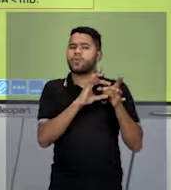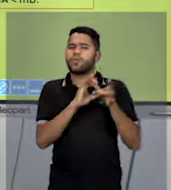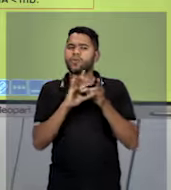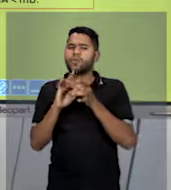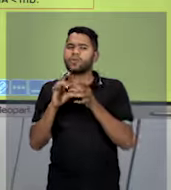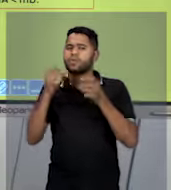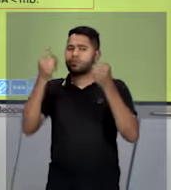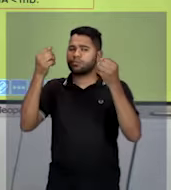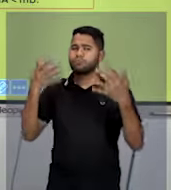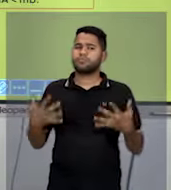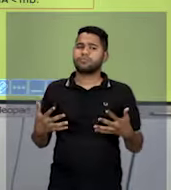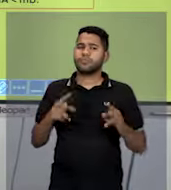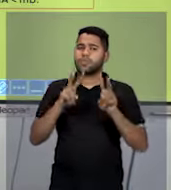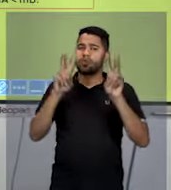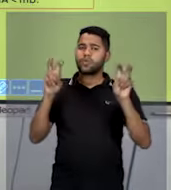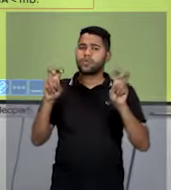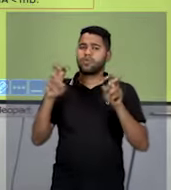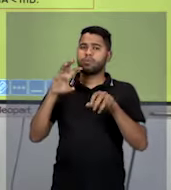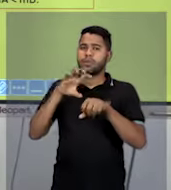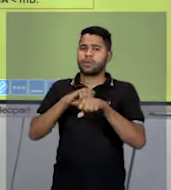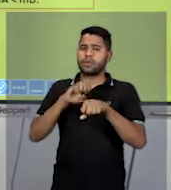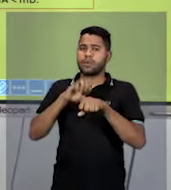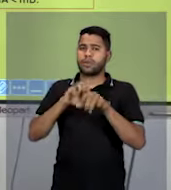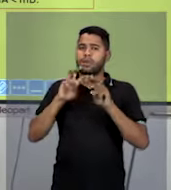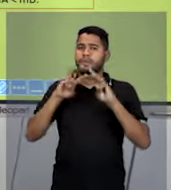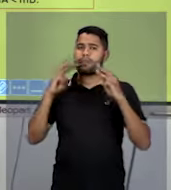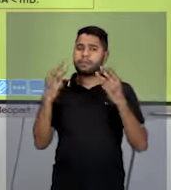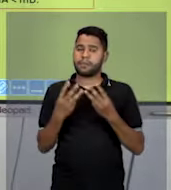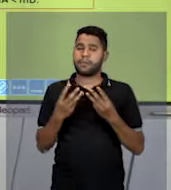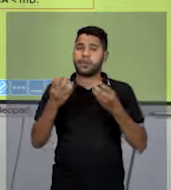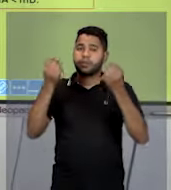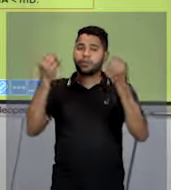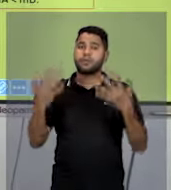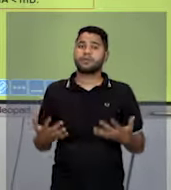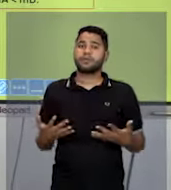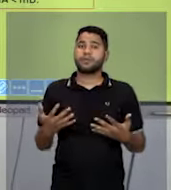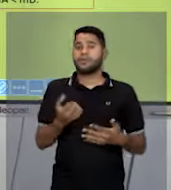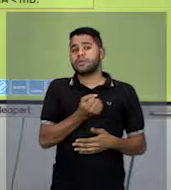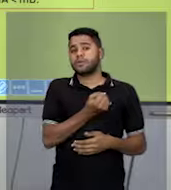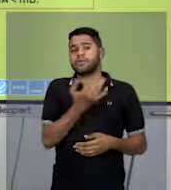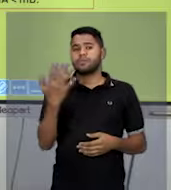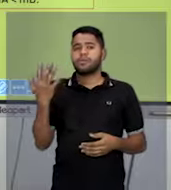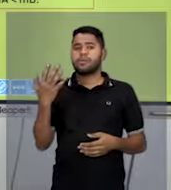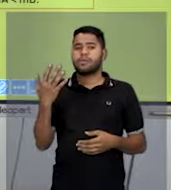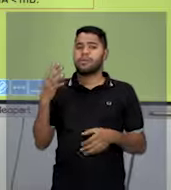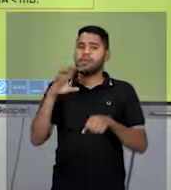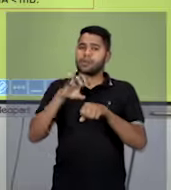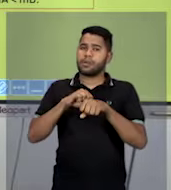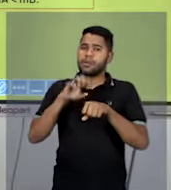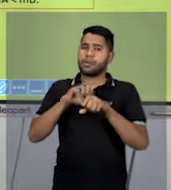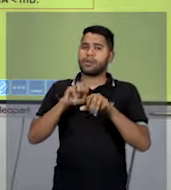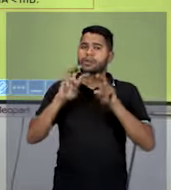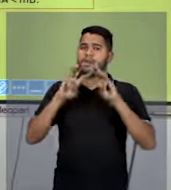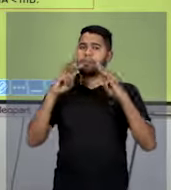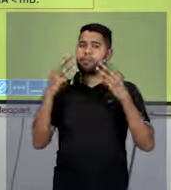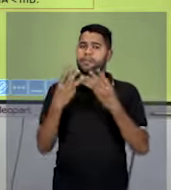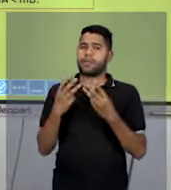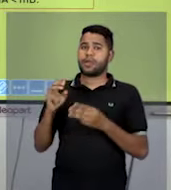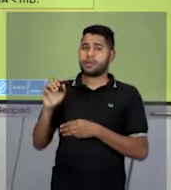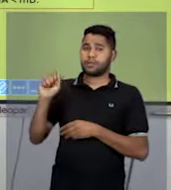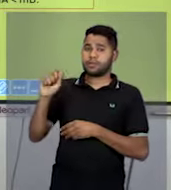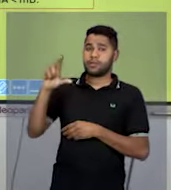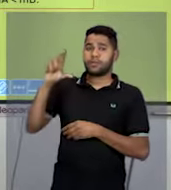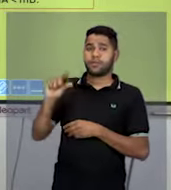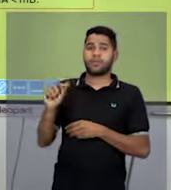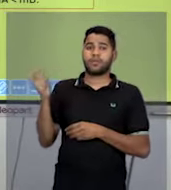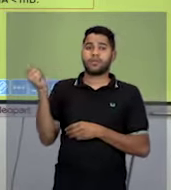falado sobre a massa de ar do pneu. Que ele falou que a quantidade de massa de ar do pneu A é menor